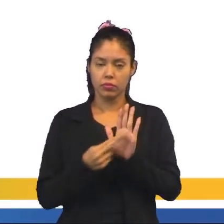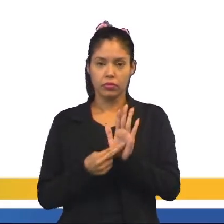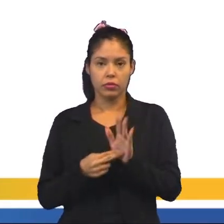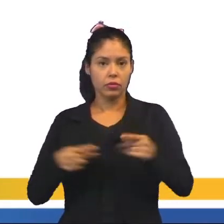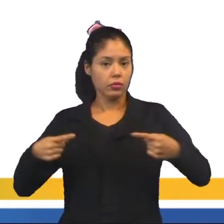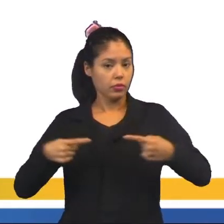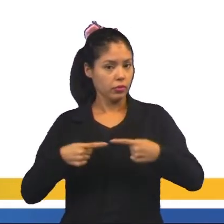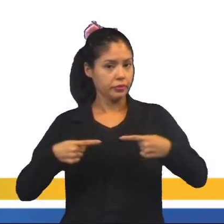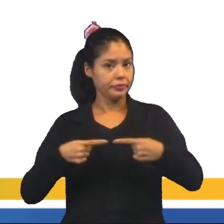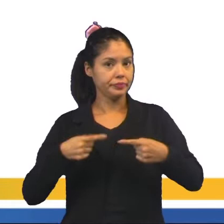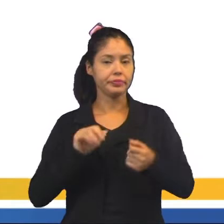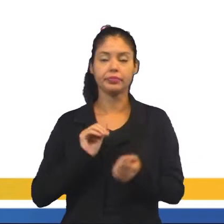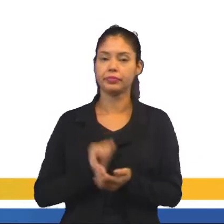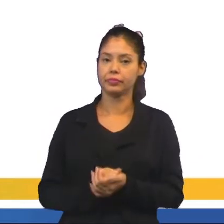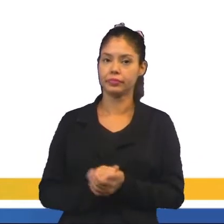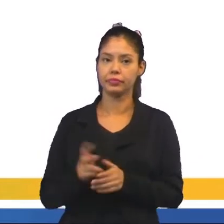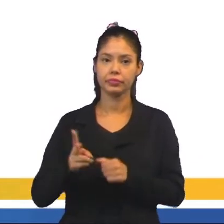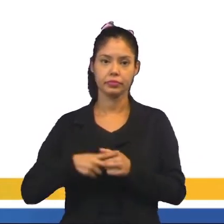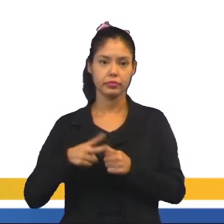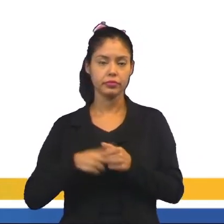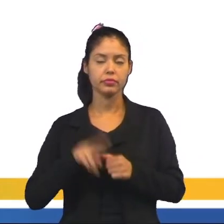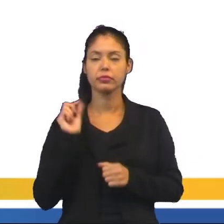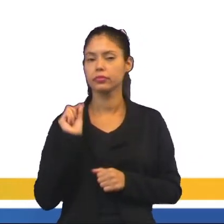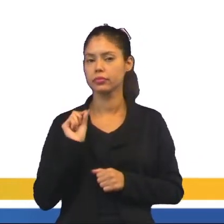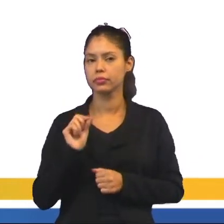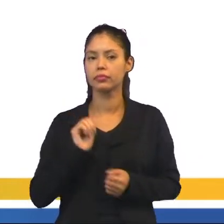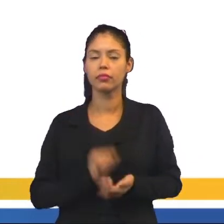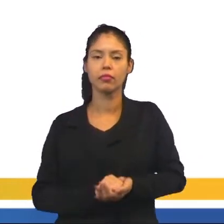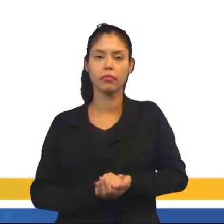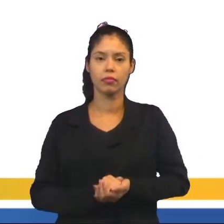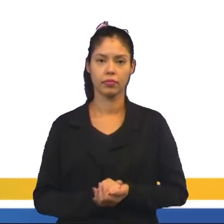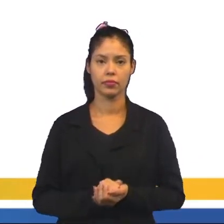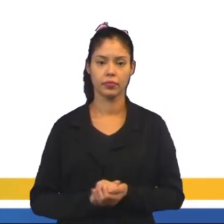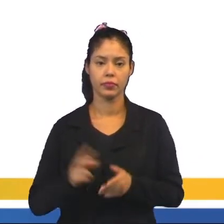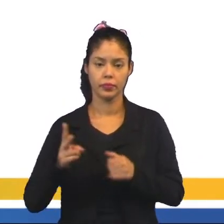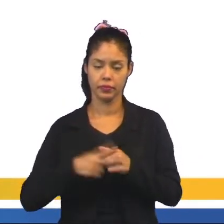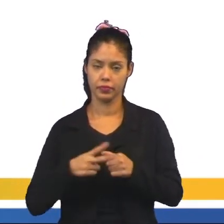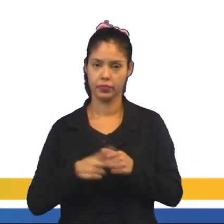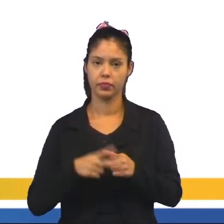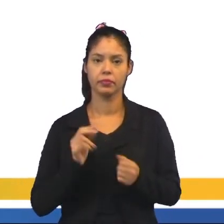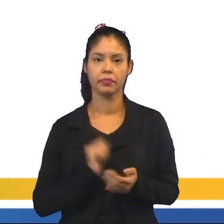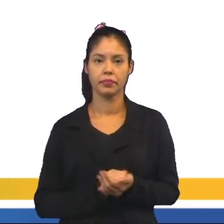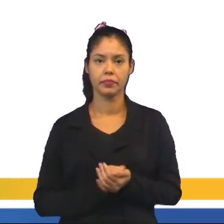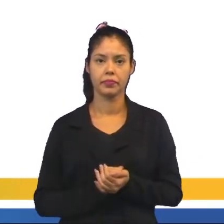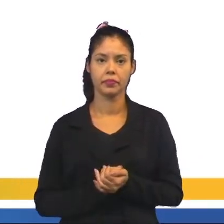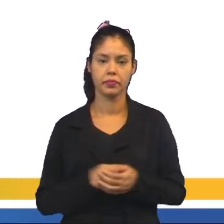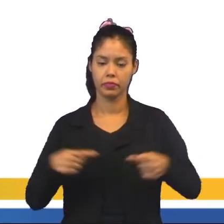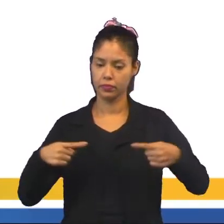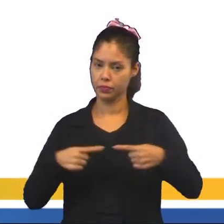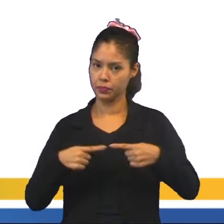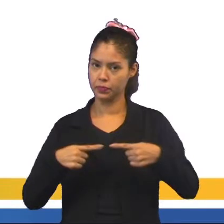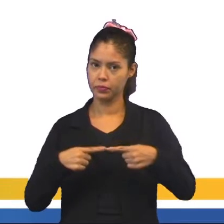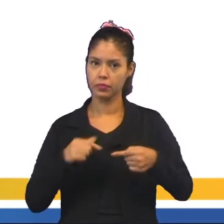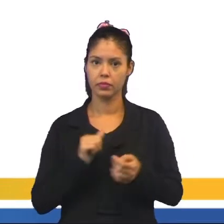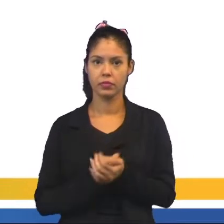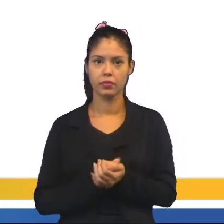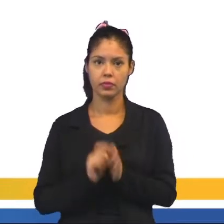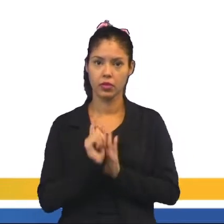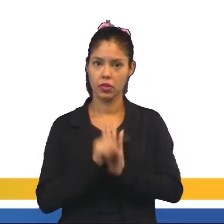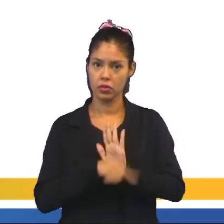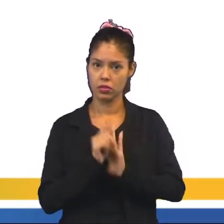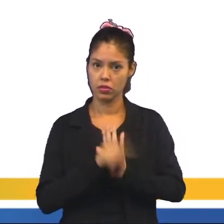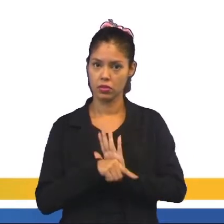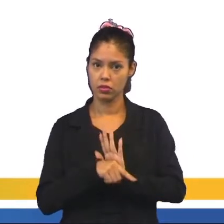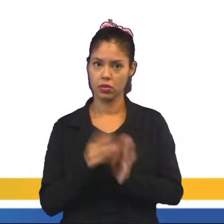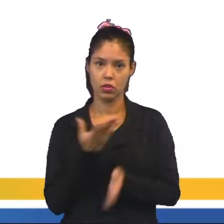as regras de concordância verbal né que é que a concordância verbal justamente o verbo né ele concorda em gênero